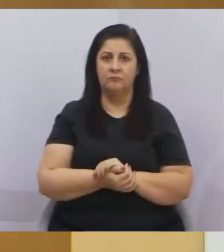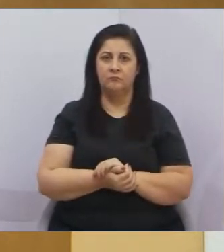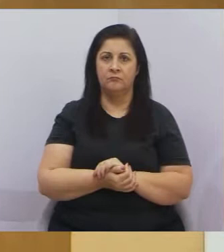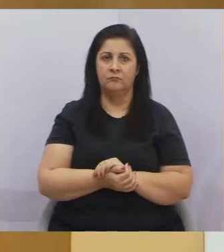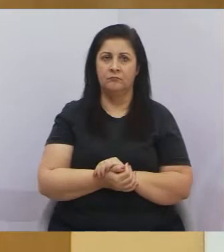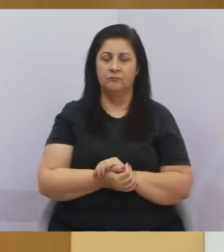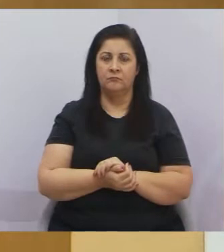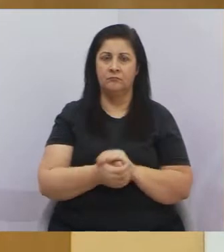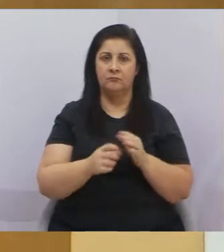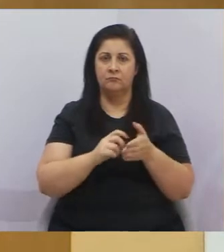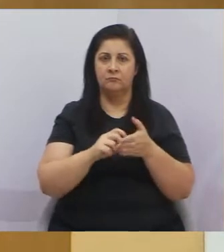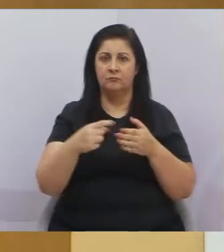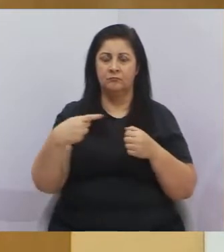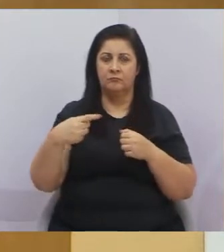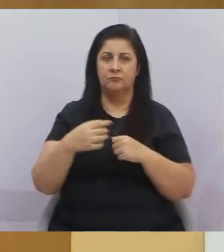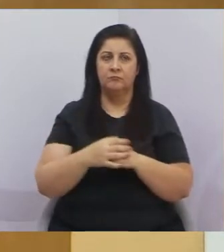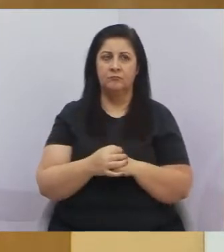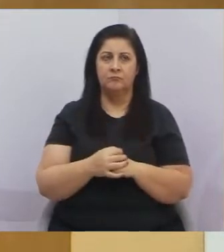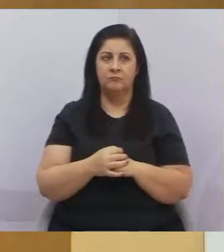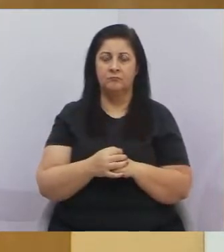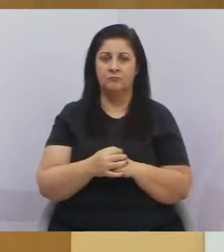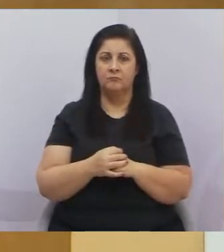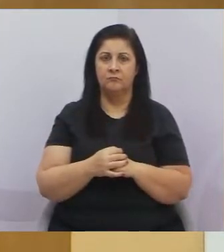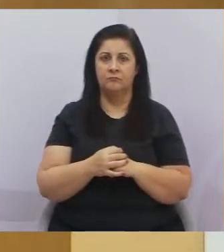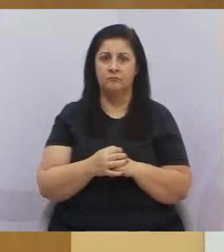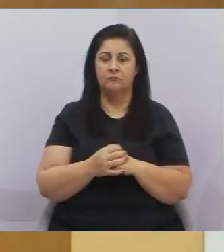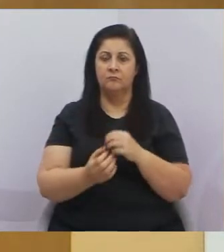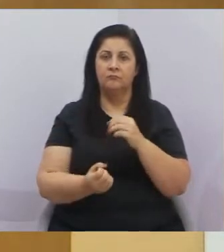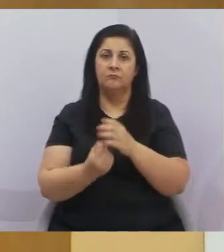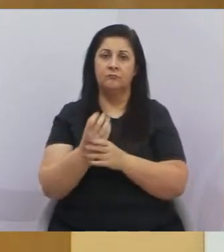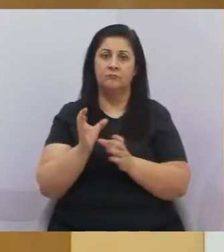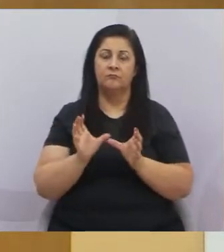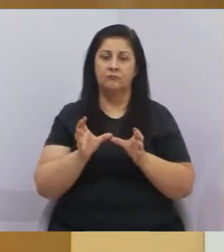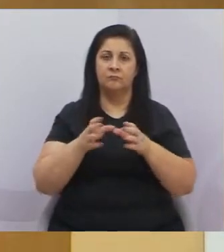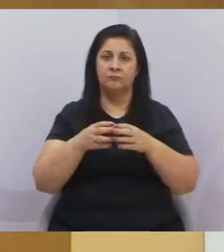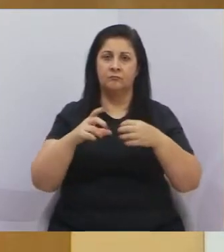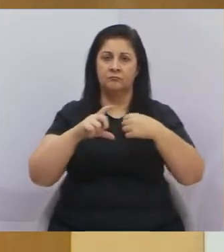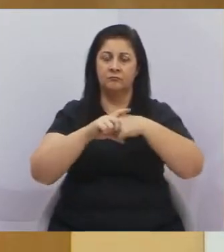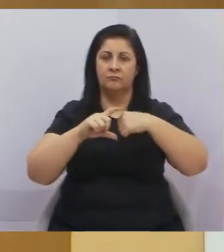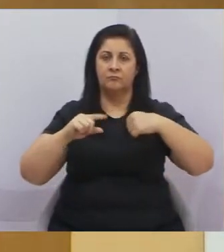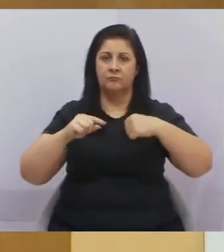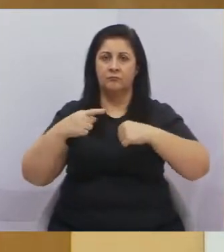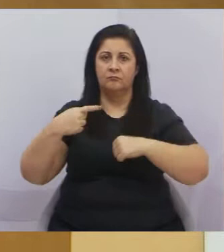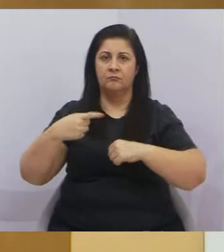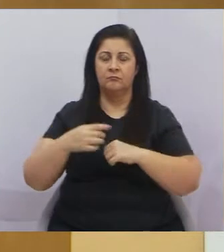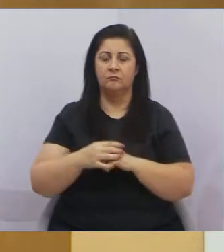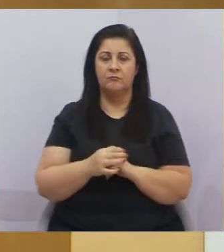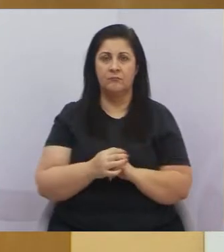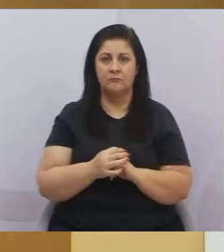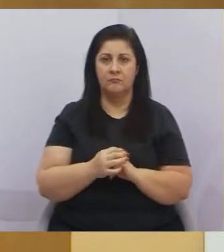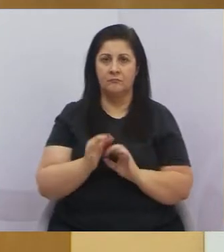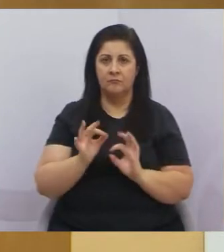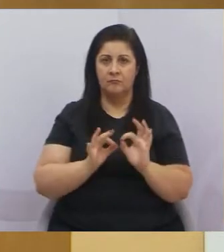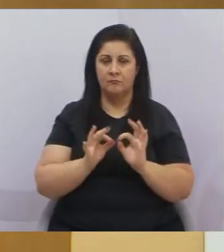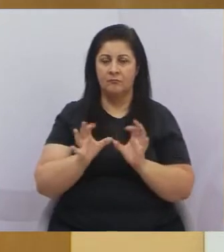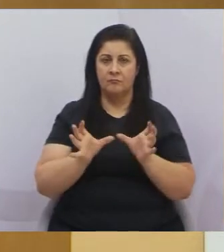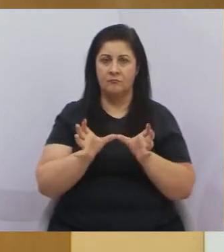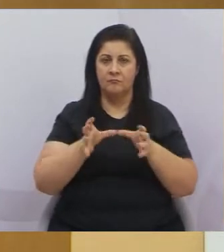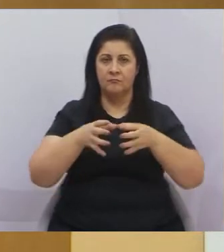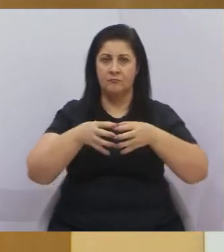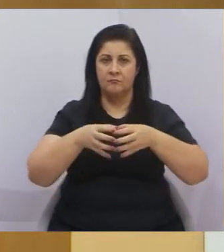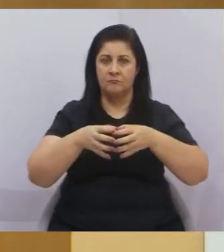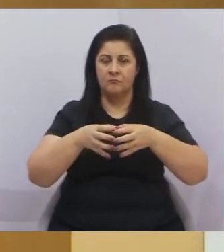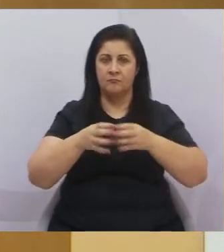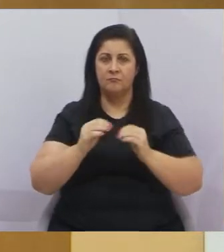1º. Da finalidade básica do Conselho. Artigo 1º. Fica instituído o Conselho Municipal